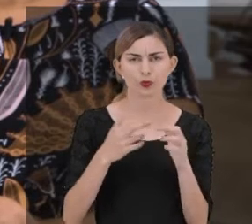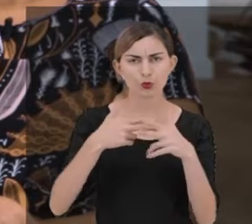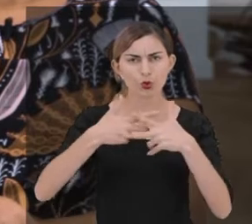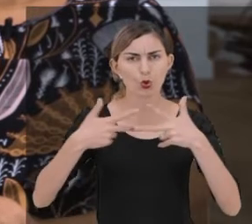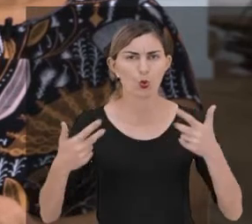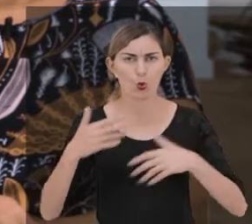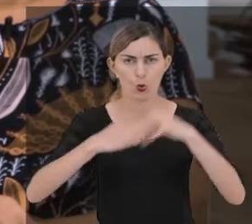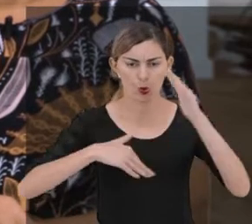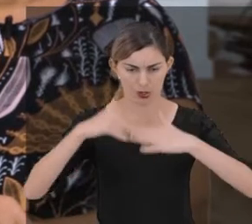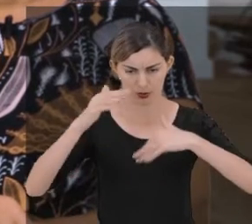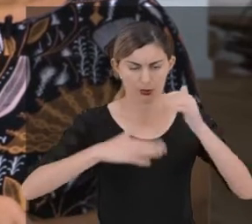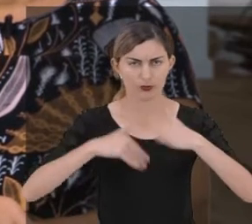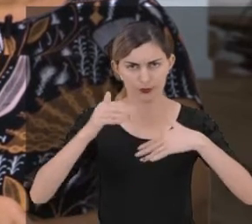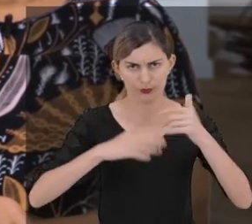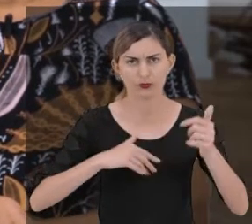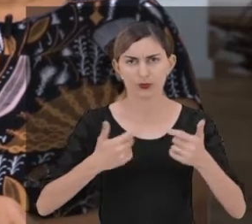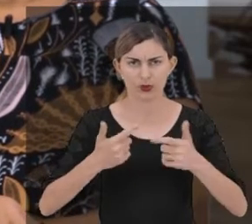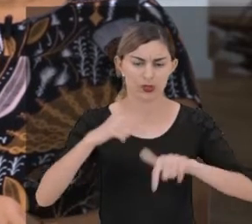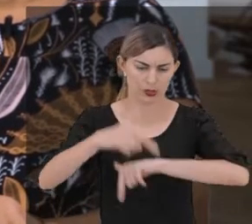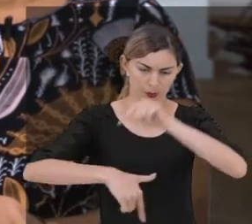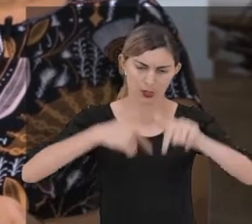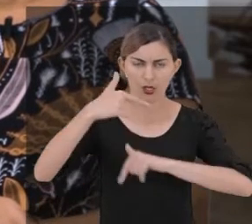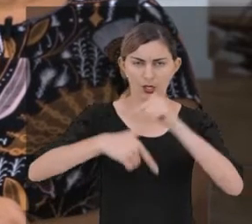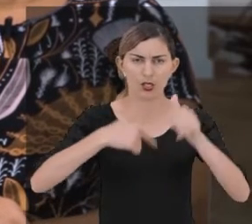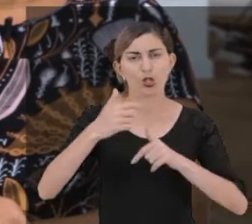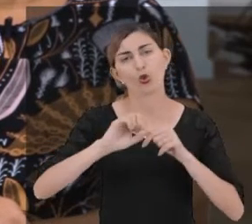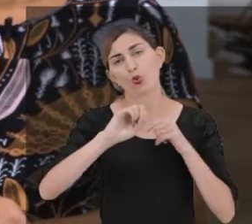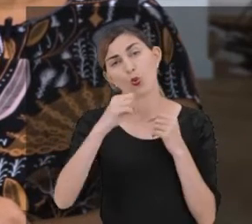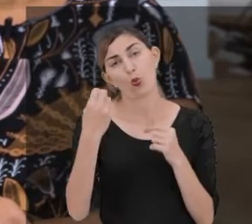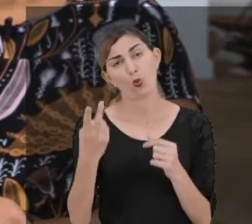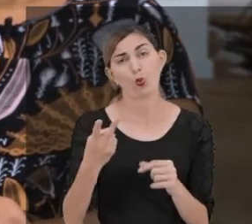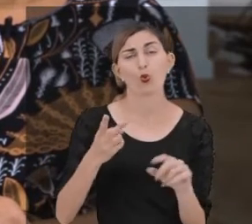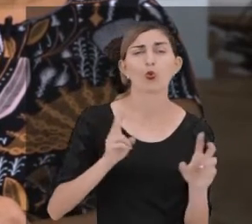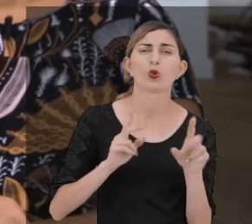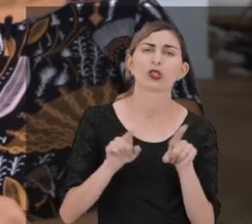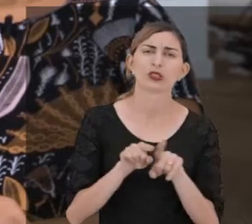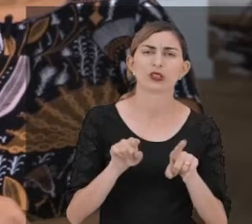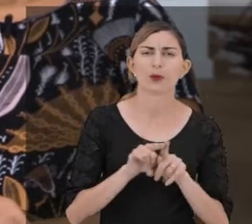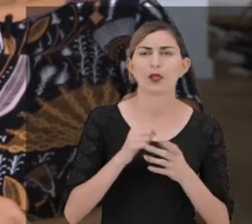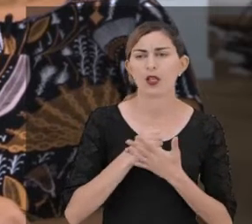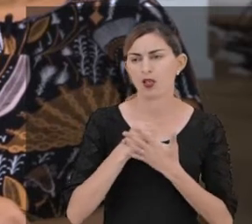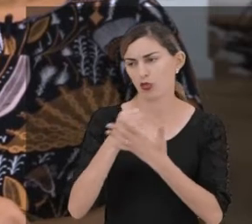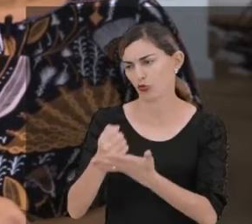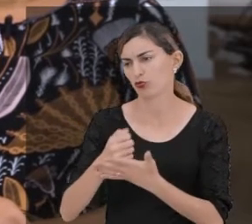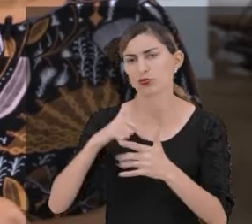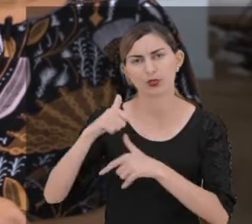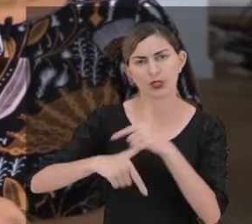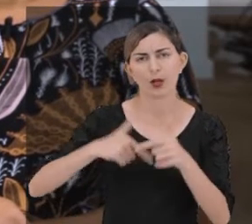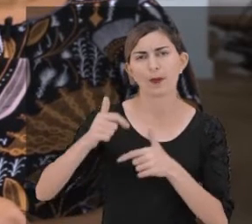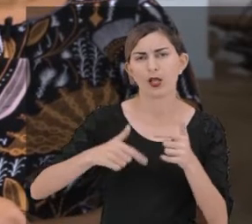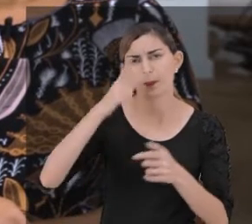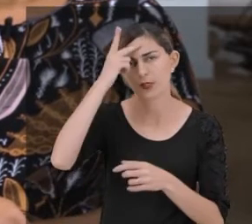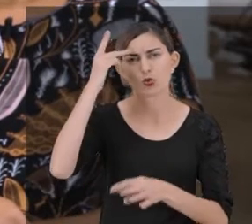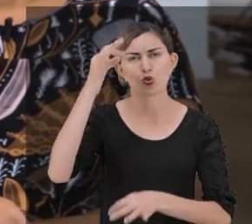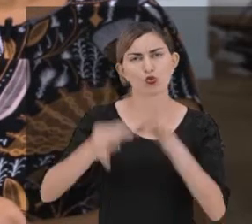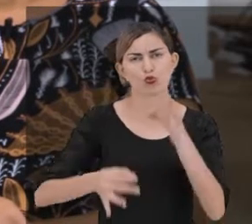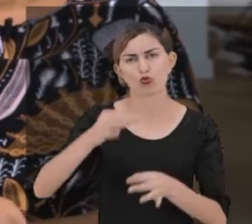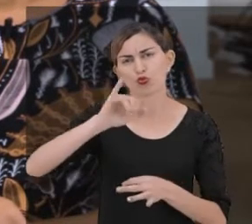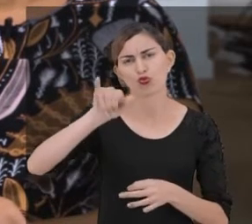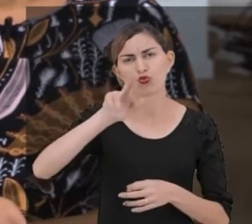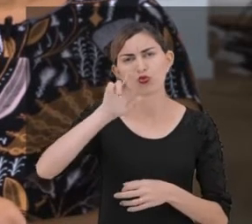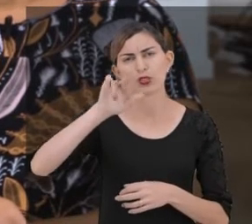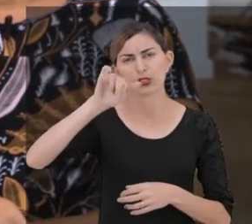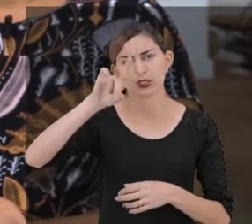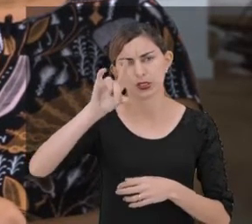de qualificação enquanto trabalhador, seja ele prestado em termos de prestação de serviço como pessoa jurídica e